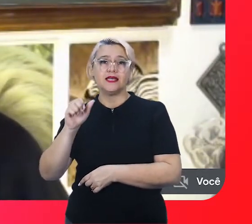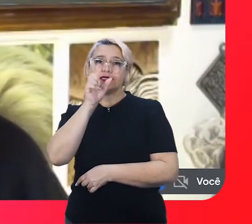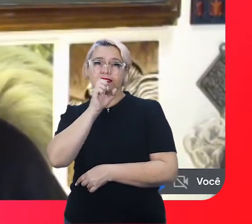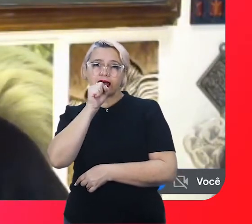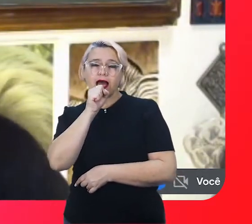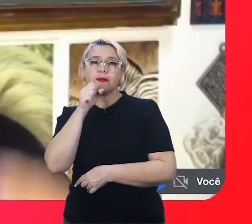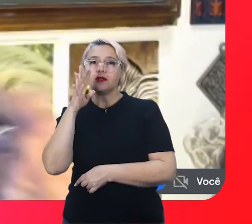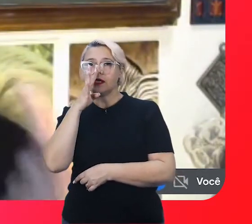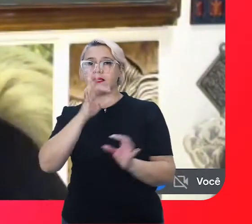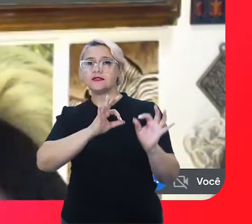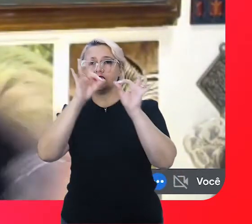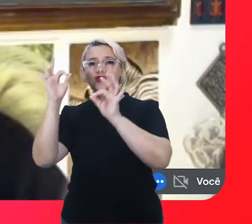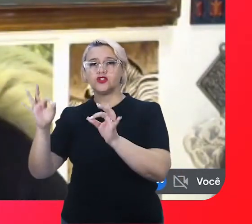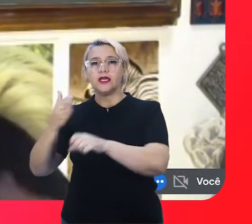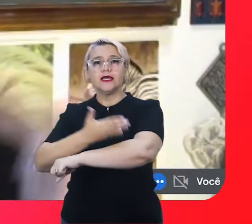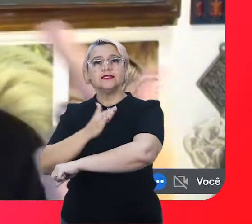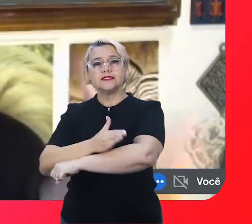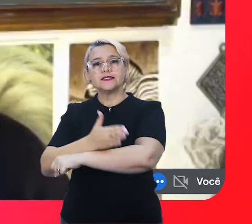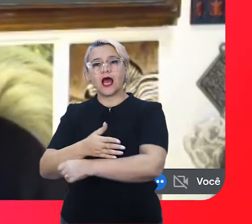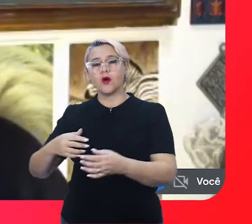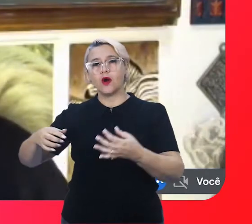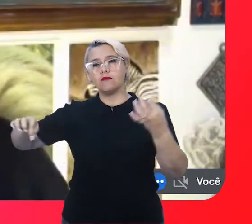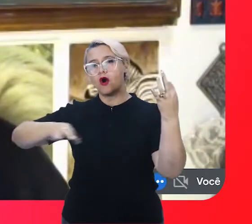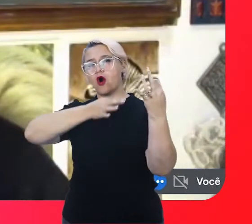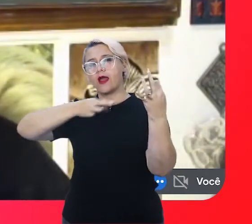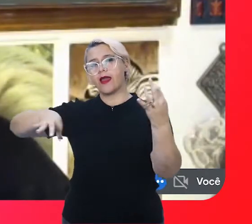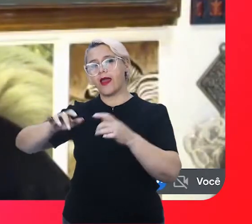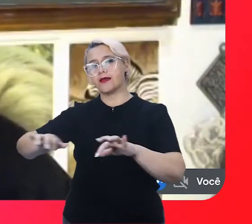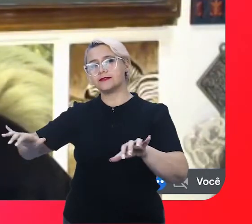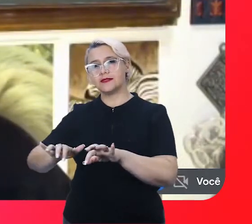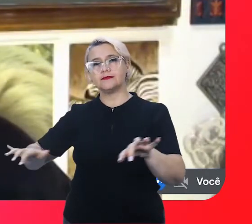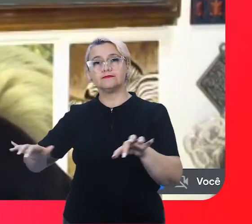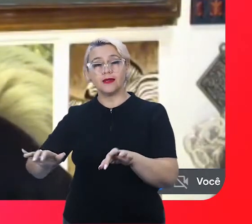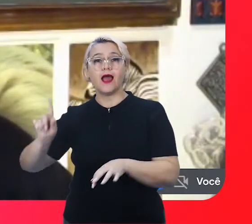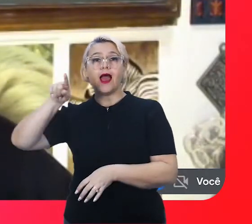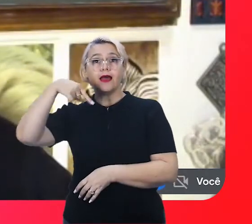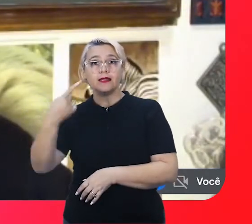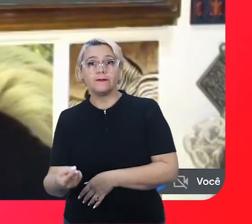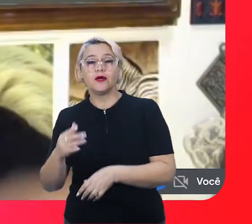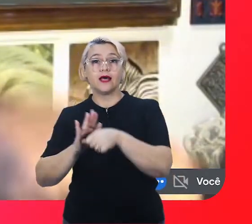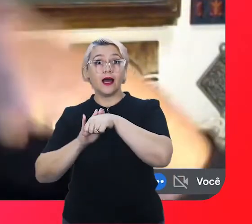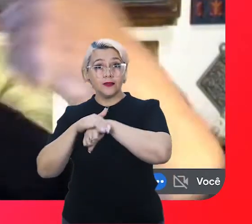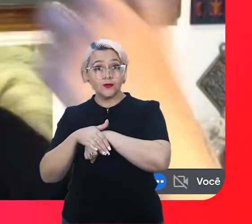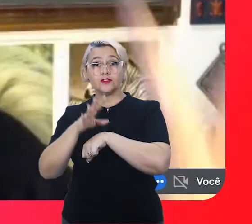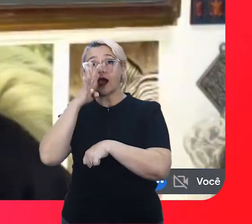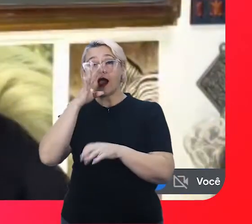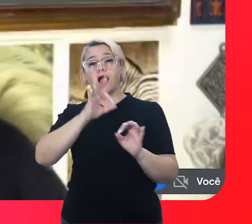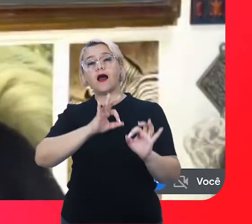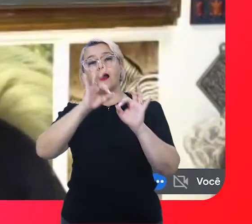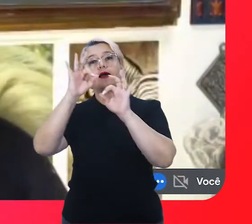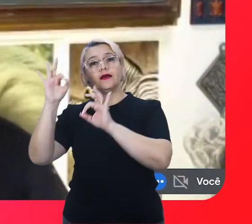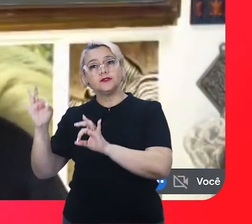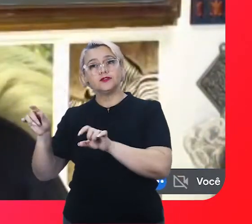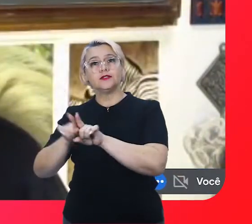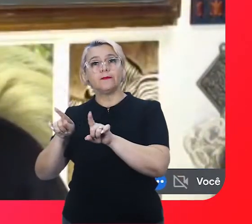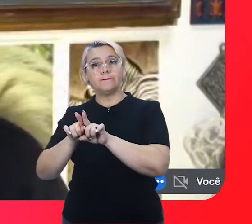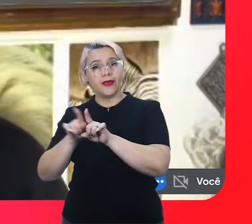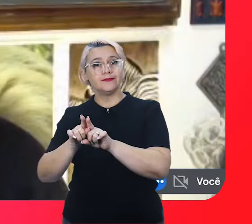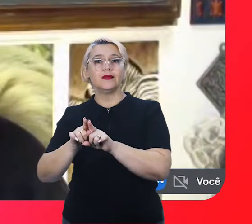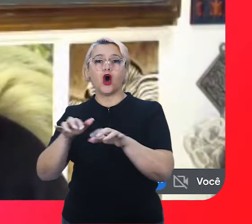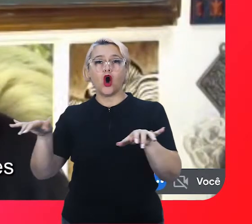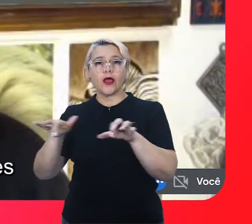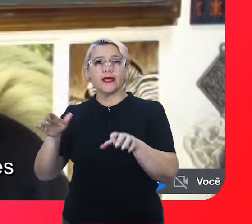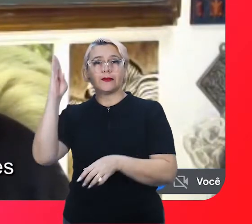eu ia assistir o ensaio da orquestra sinfônica e depois assistia à noite à Orquestra Sinfônica